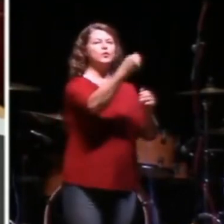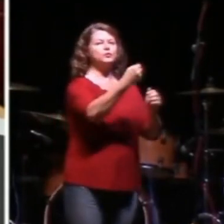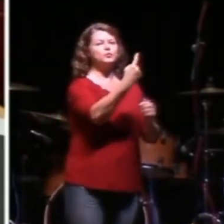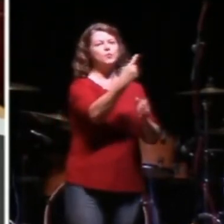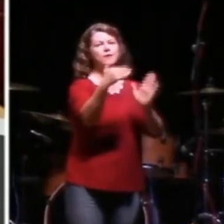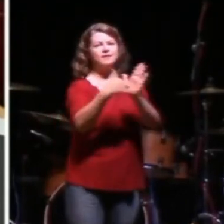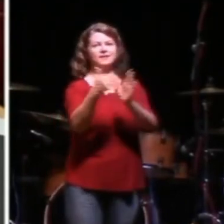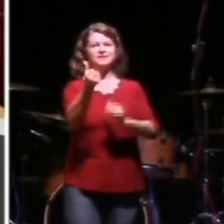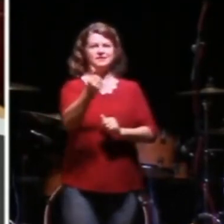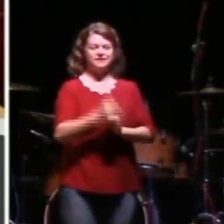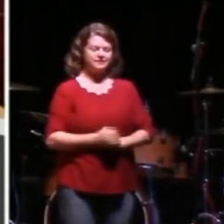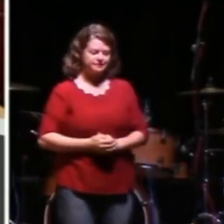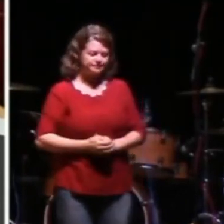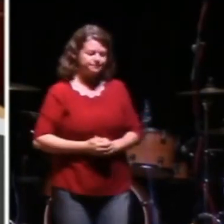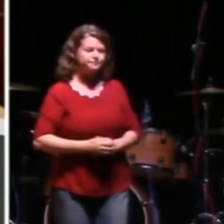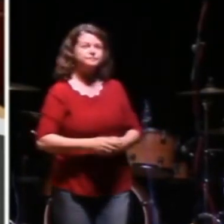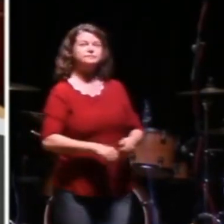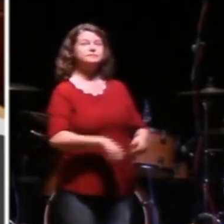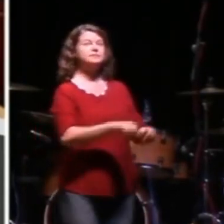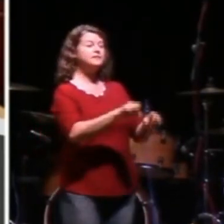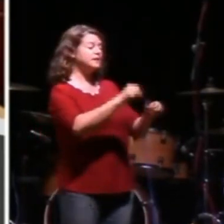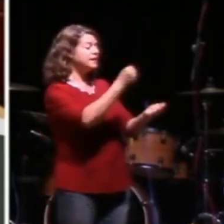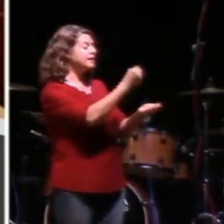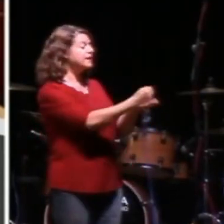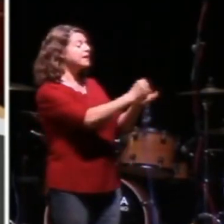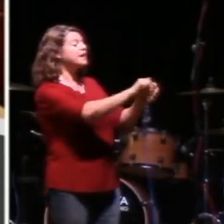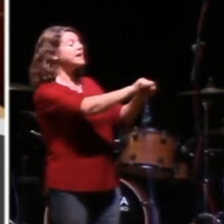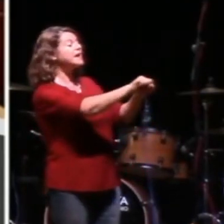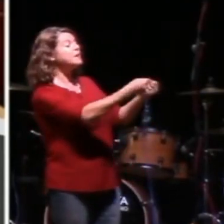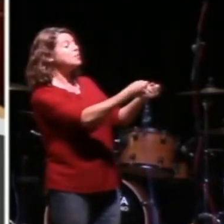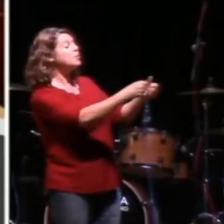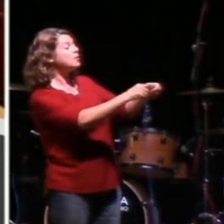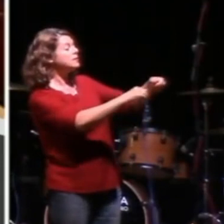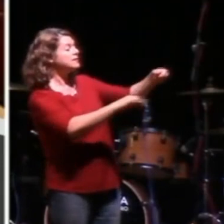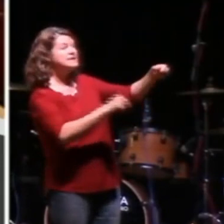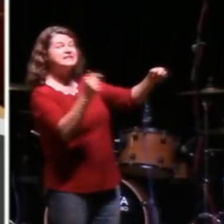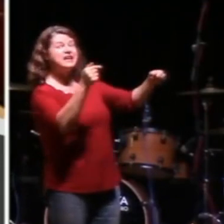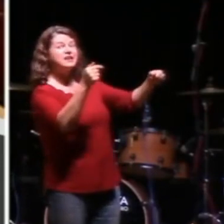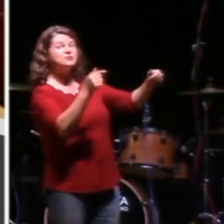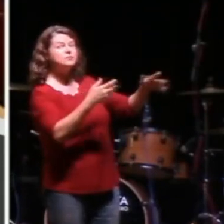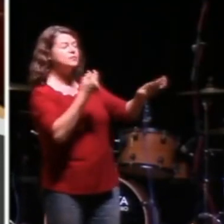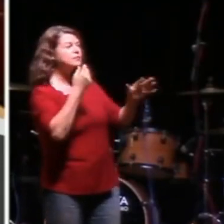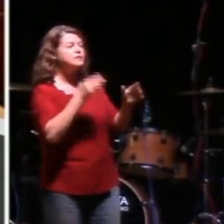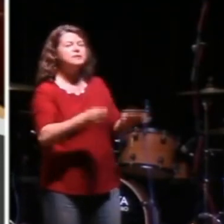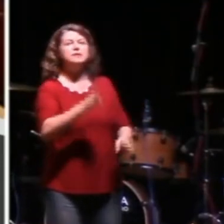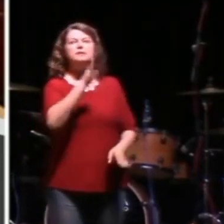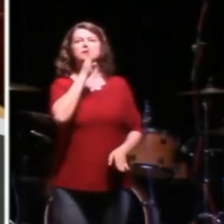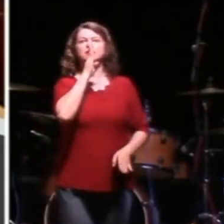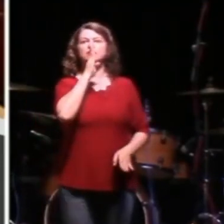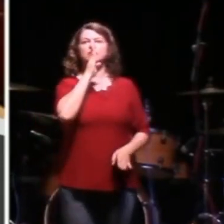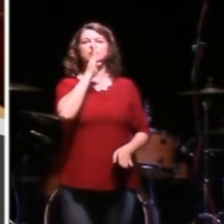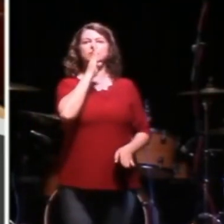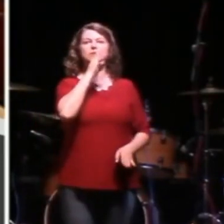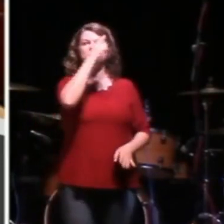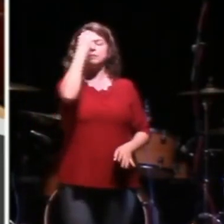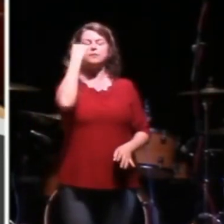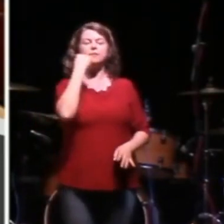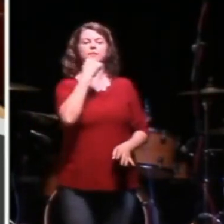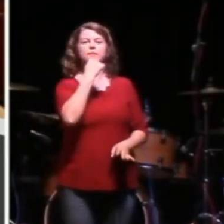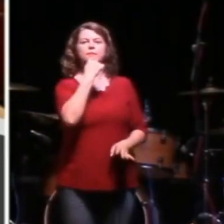houve silêncio no céu por volta de meia hora e vi os sete anjos que assavam em pé diante de deus